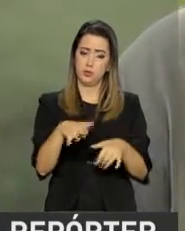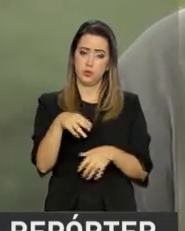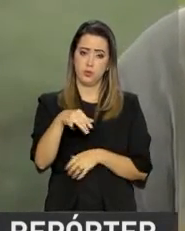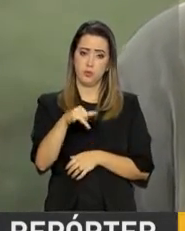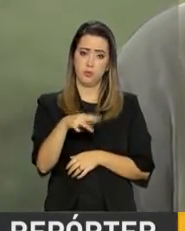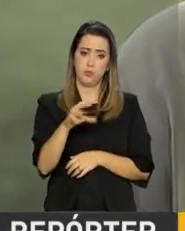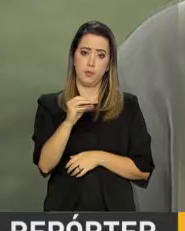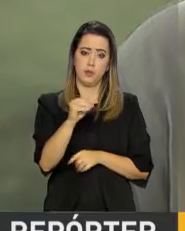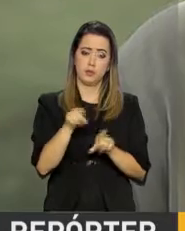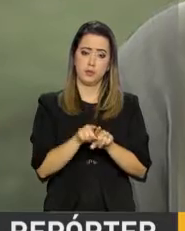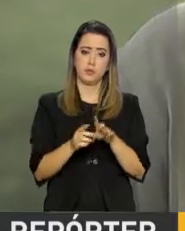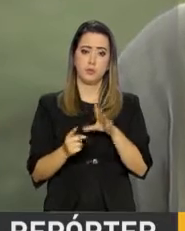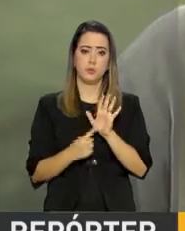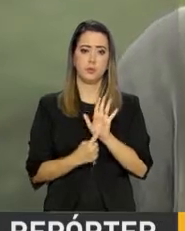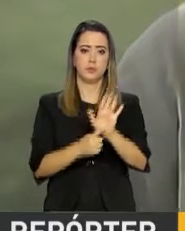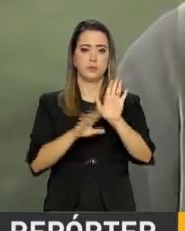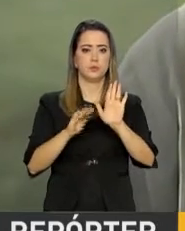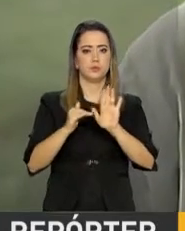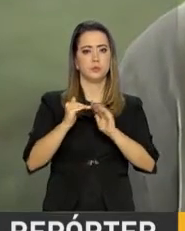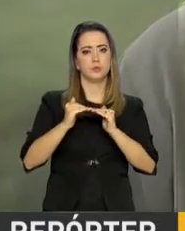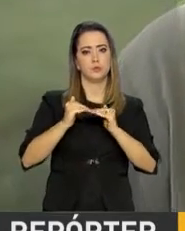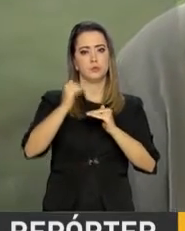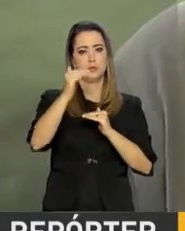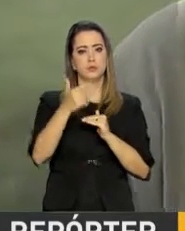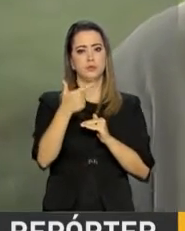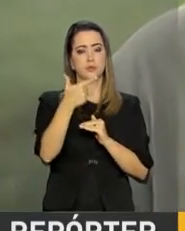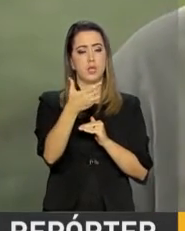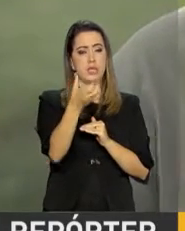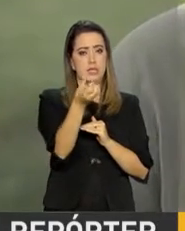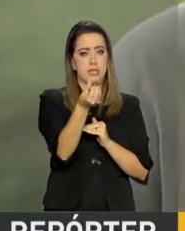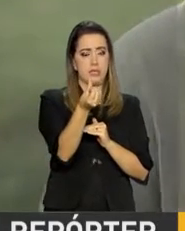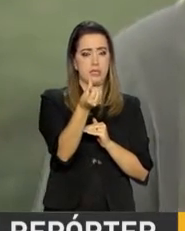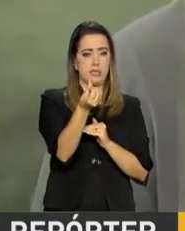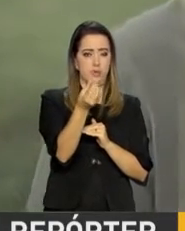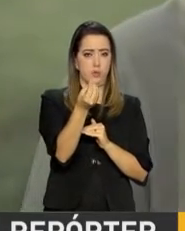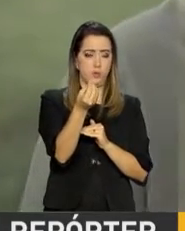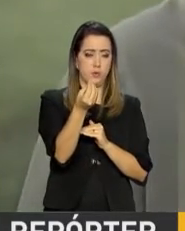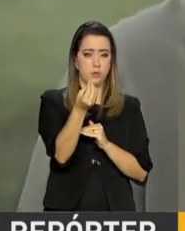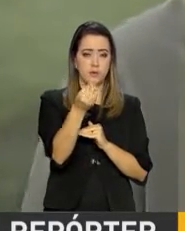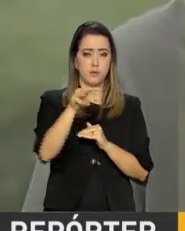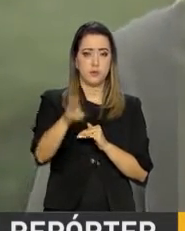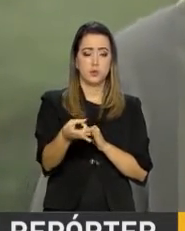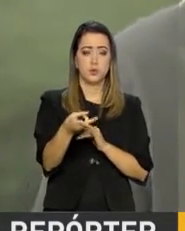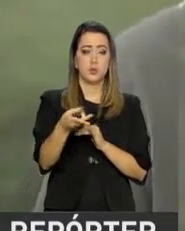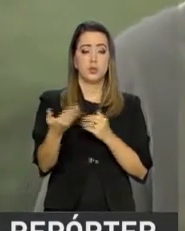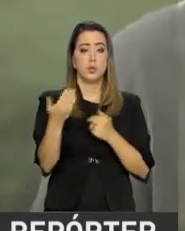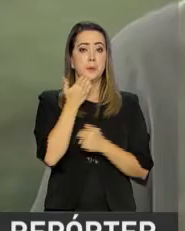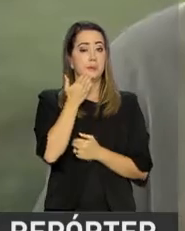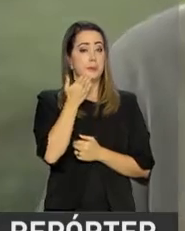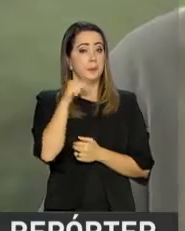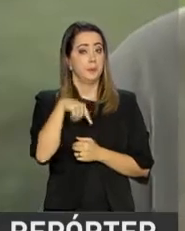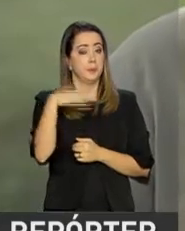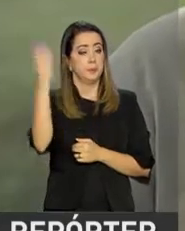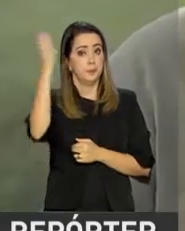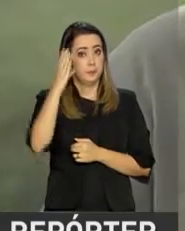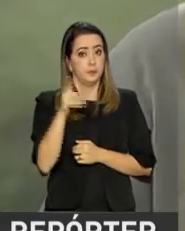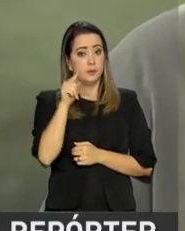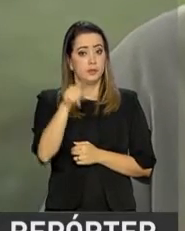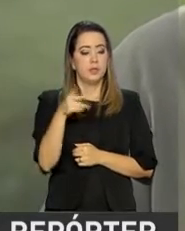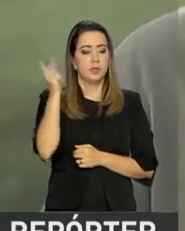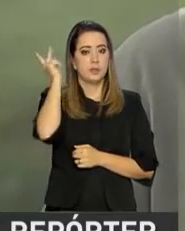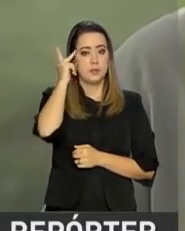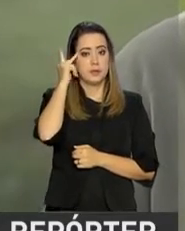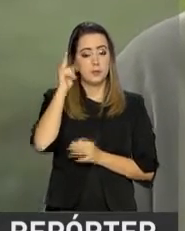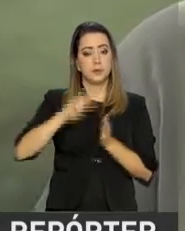indica uma produção de pouco mais de 620 milhões de toneladas de cana-de-açúcar no país o estado de são paulo